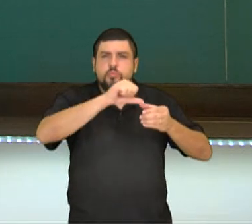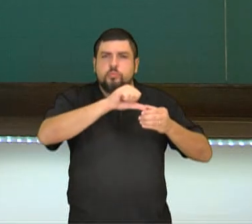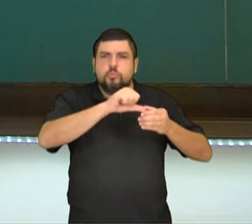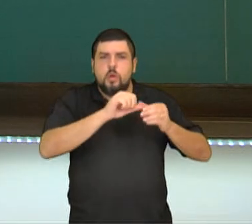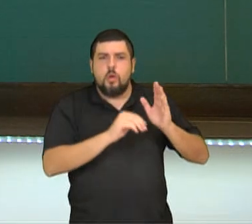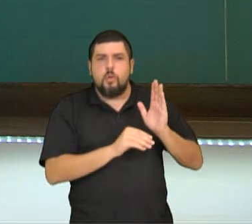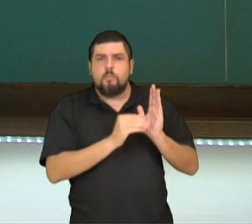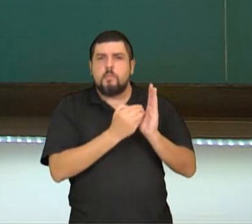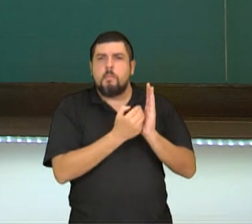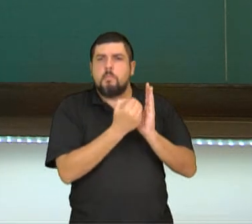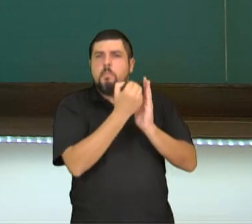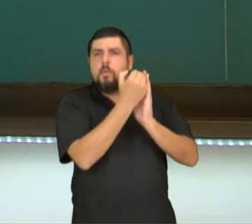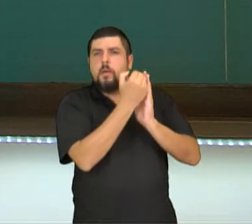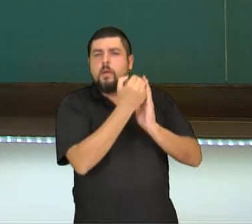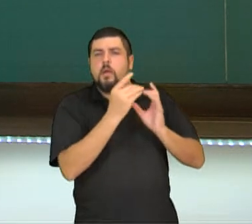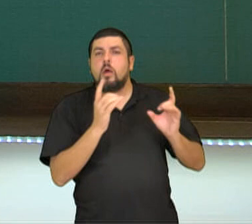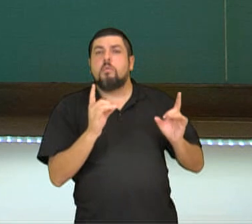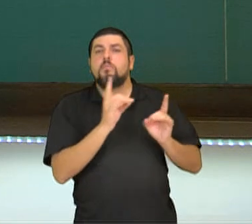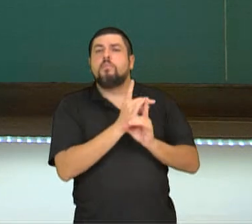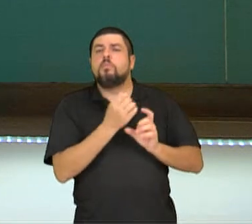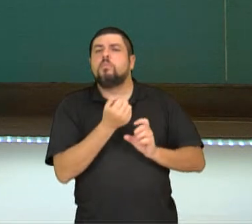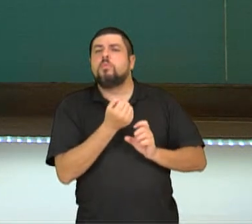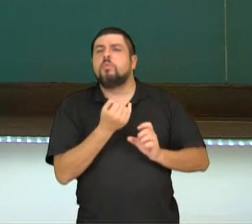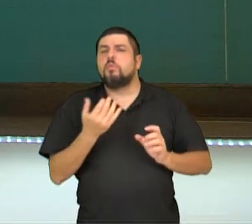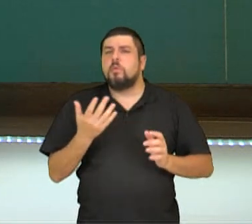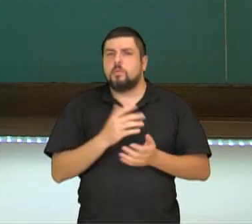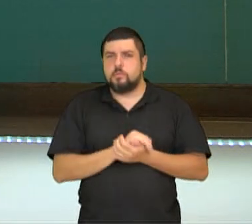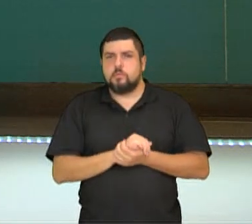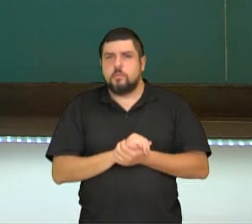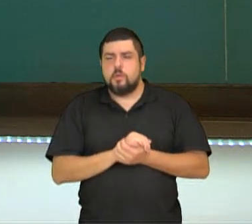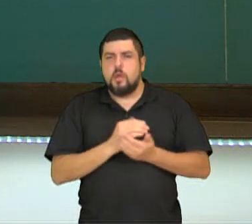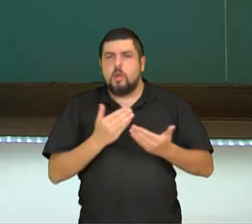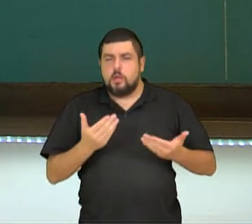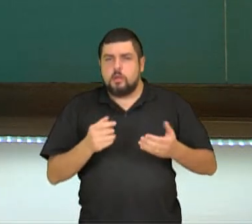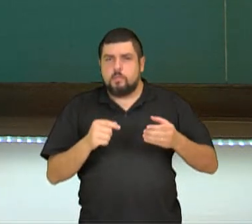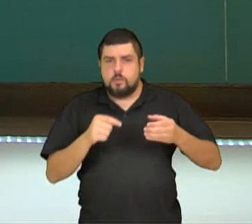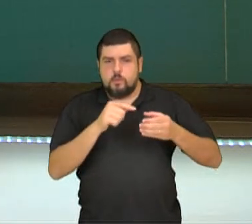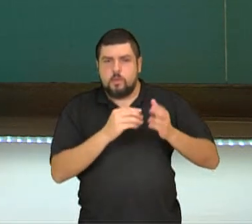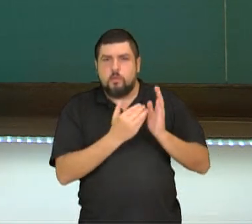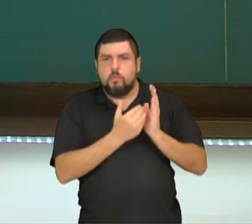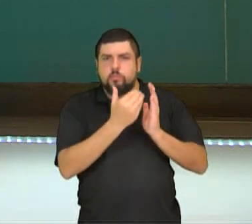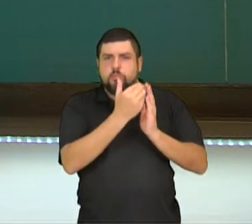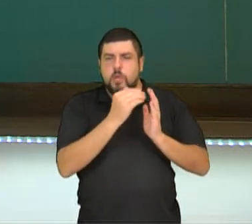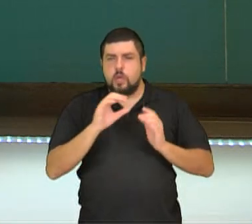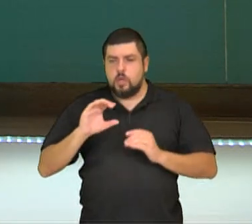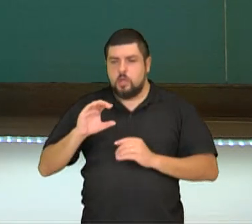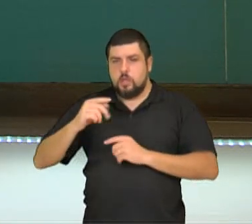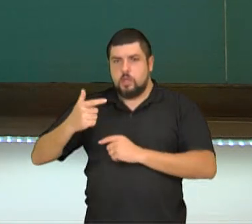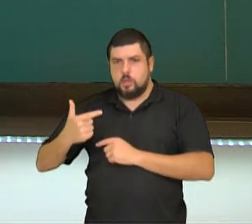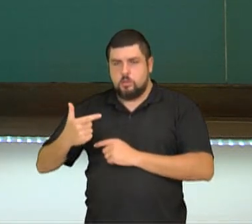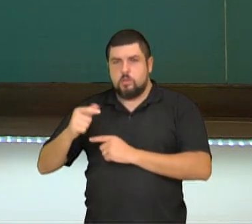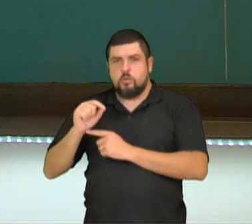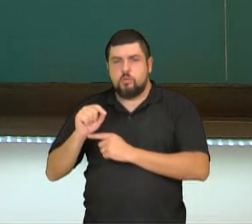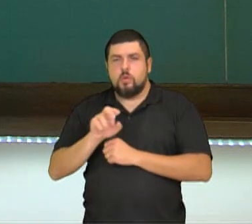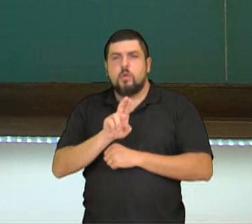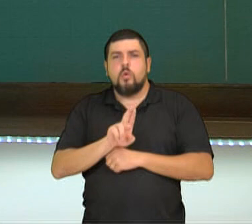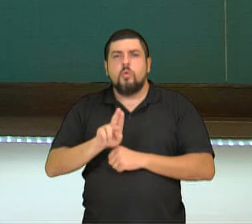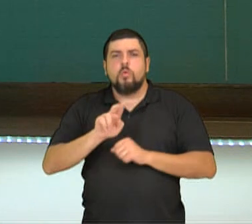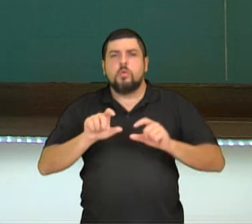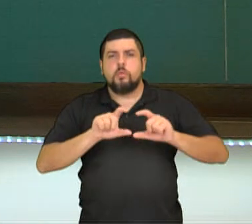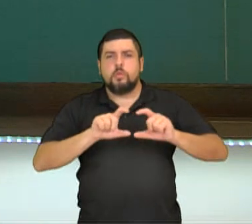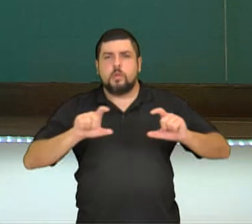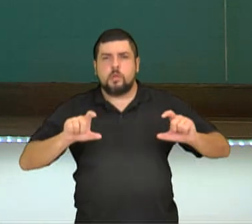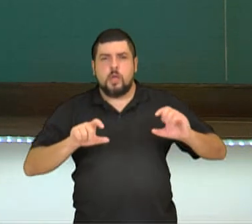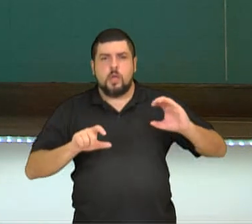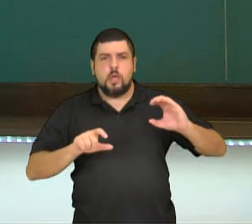conforme o texto lá denunciado. Então, para determinar o valor da concentração final, que é o C2, vou usar a minha equação